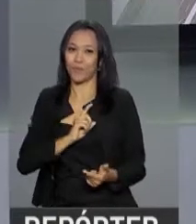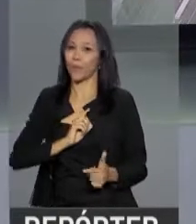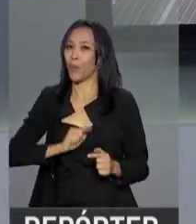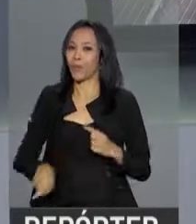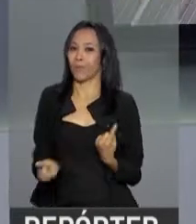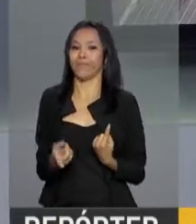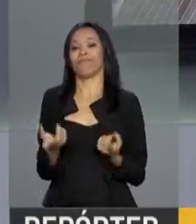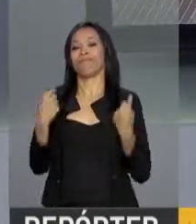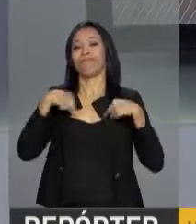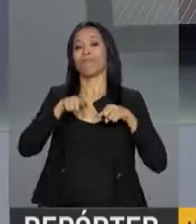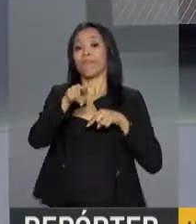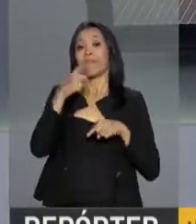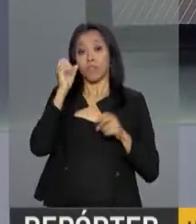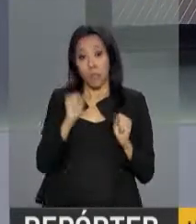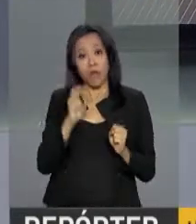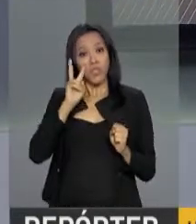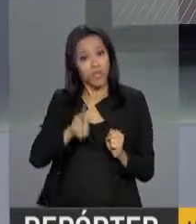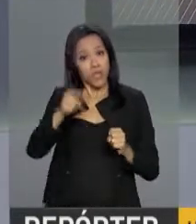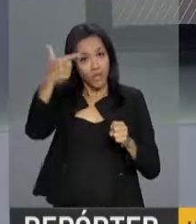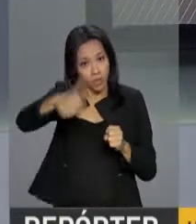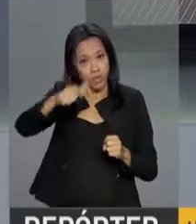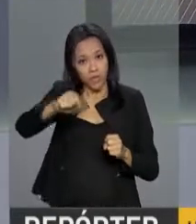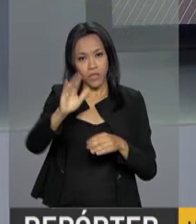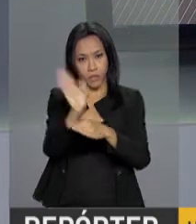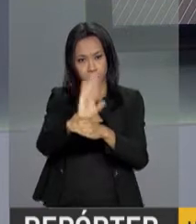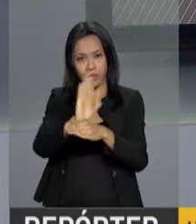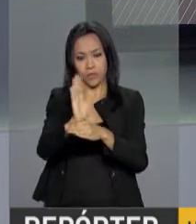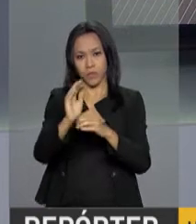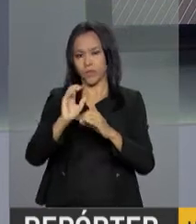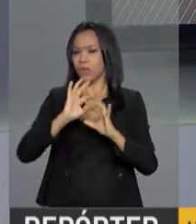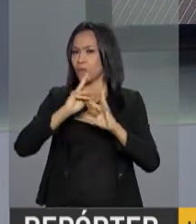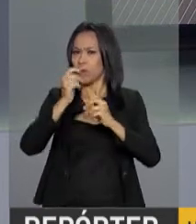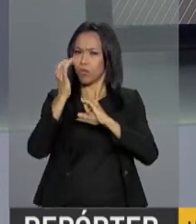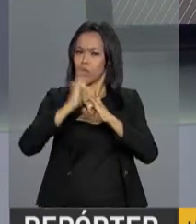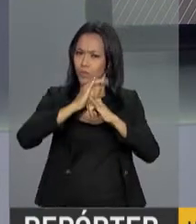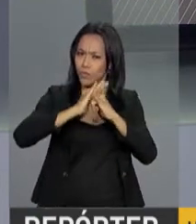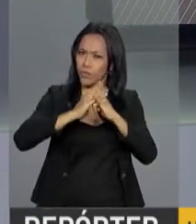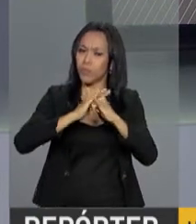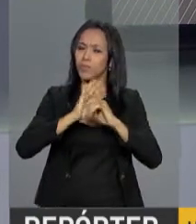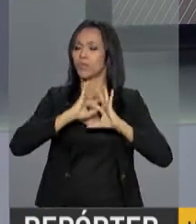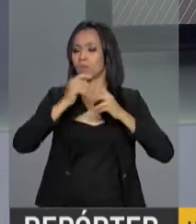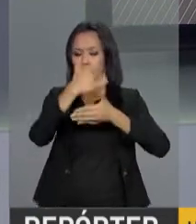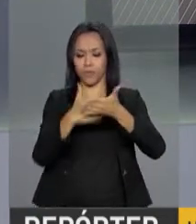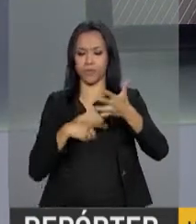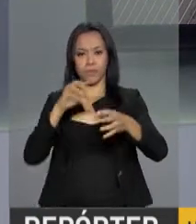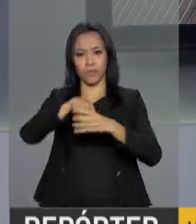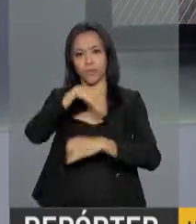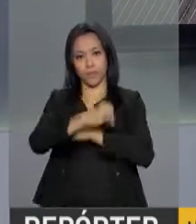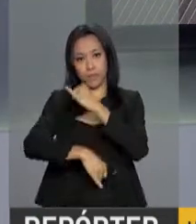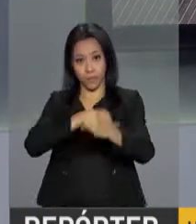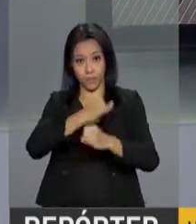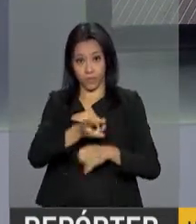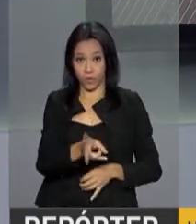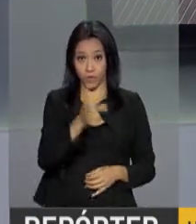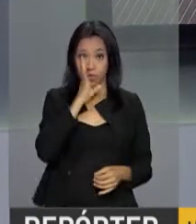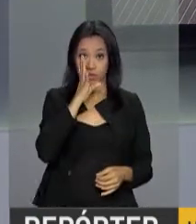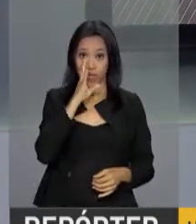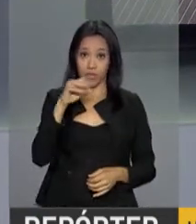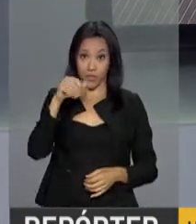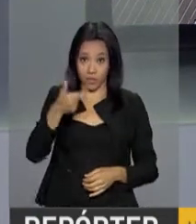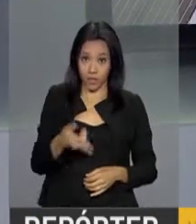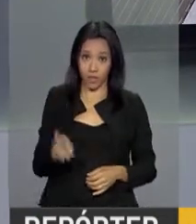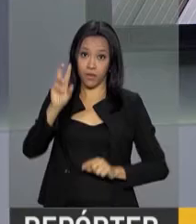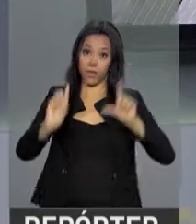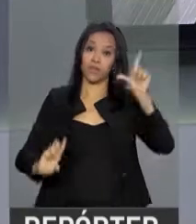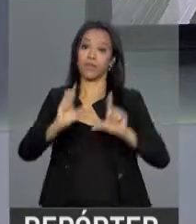aqui você pode rever as reportagens no youtube e toda nossa programação também está na página da nbr na internet continue com a gente